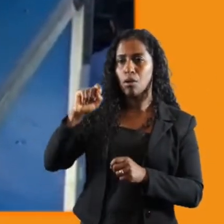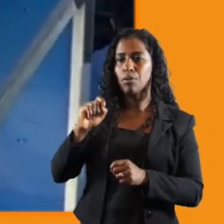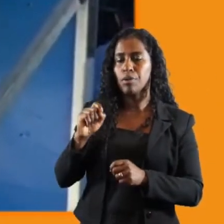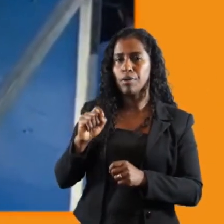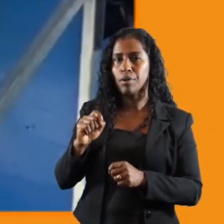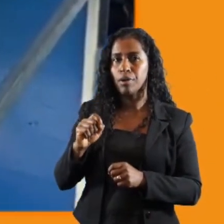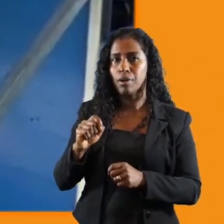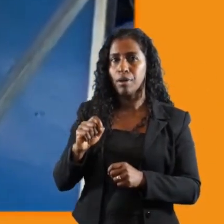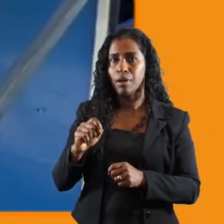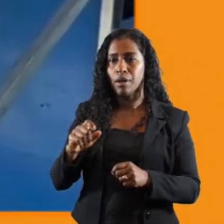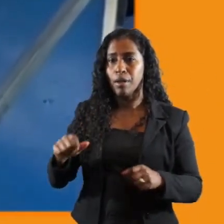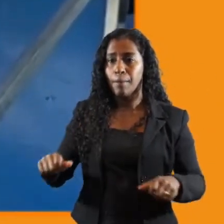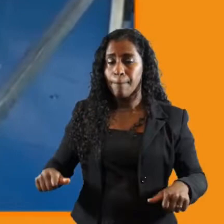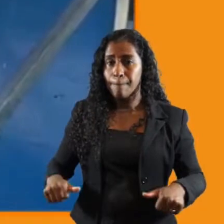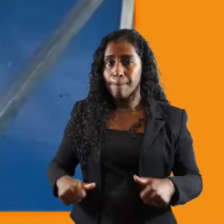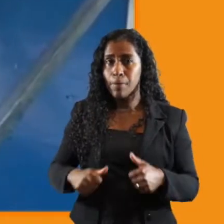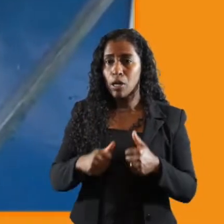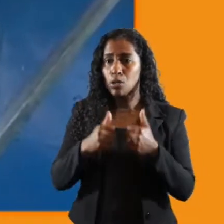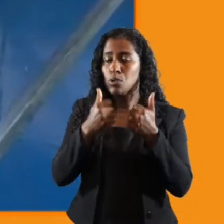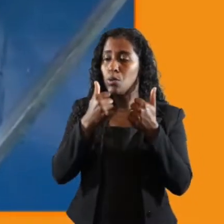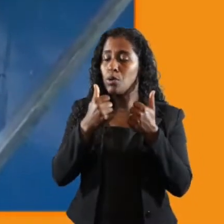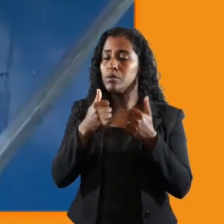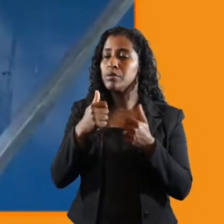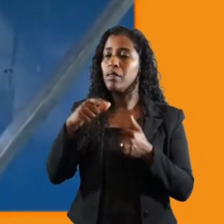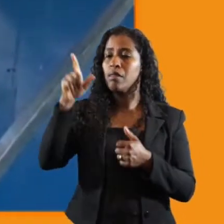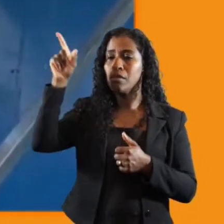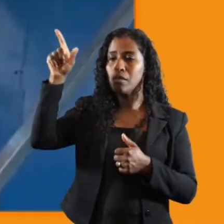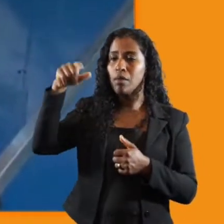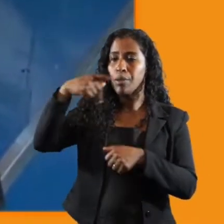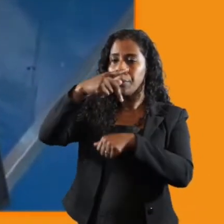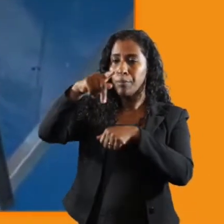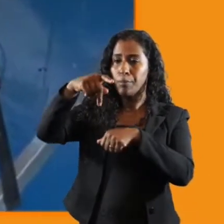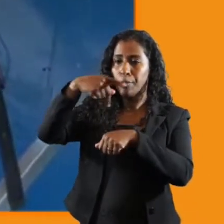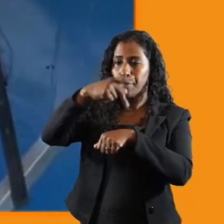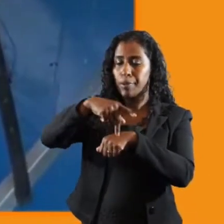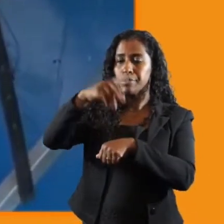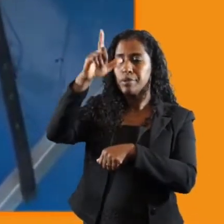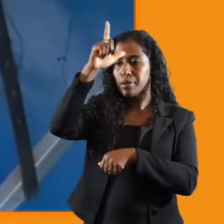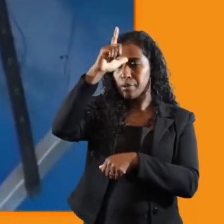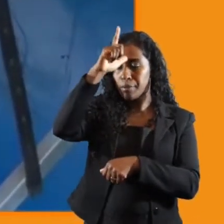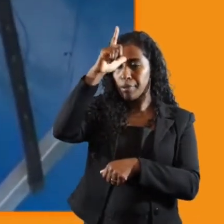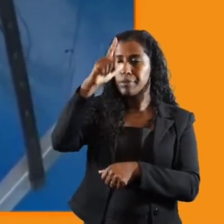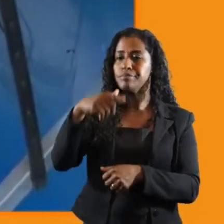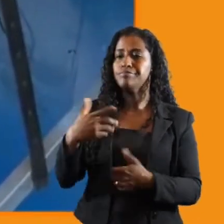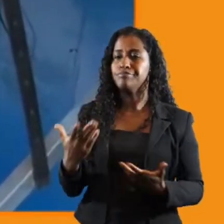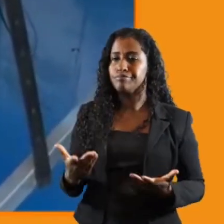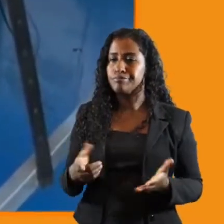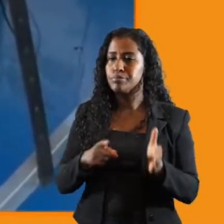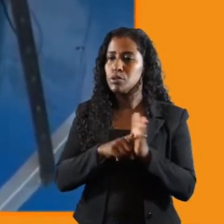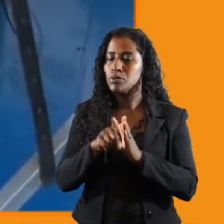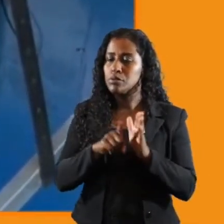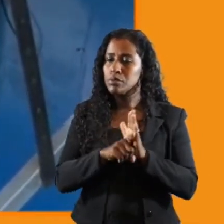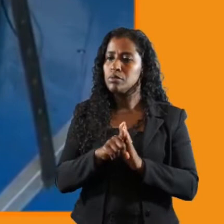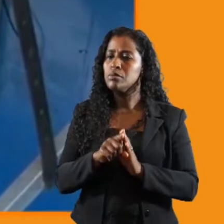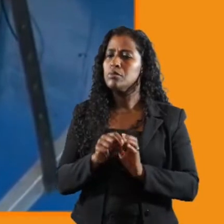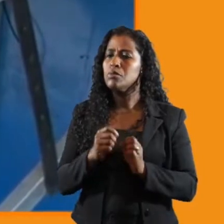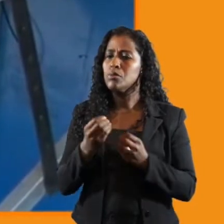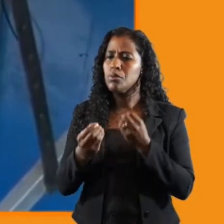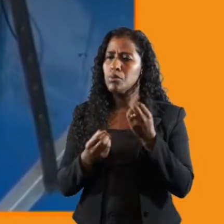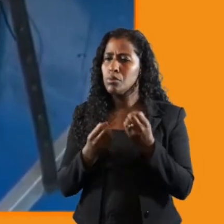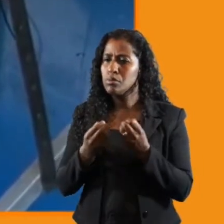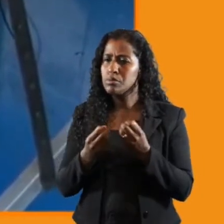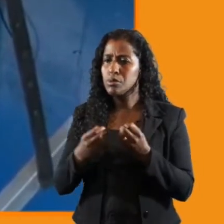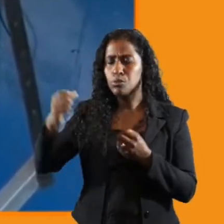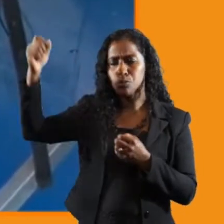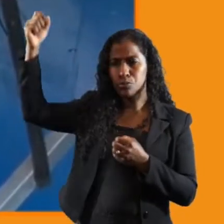melhor geração que ocorre na Alemanha, por exemplo. E aí a pergunta pode ser, bom, mas se a gente tem um sistema que tem um índice de